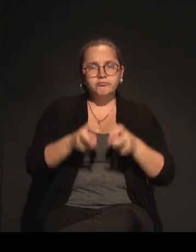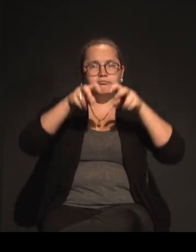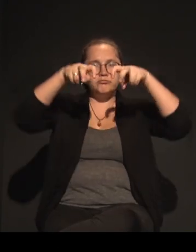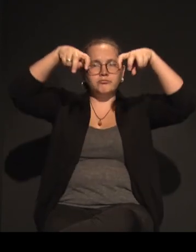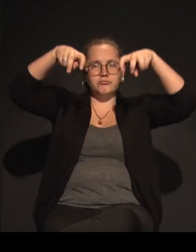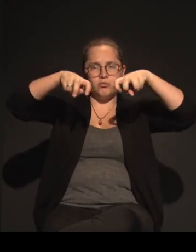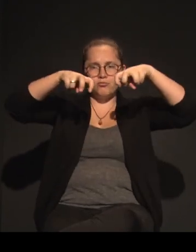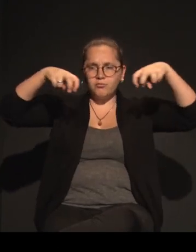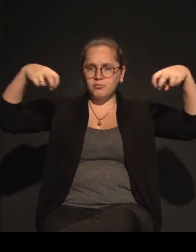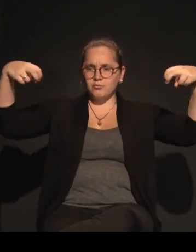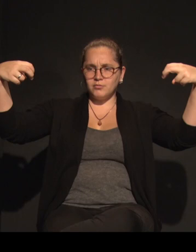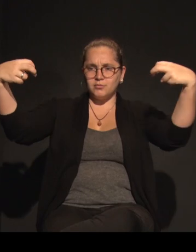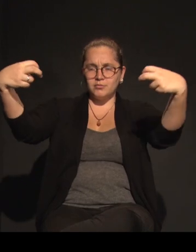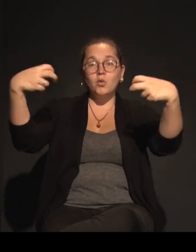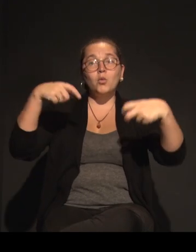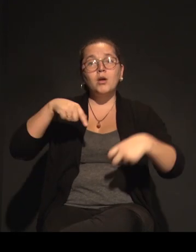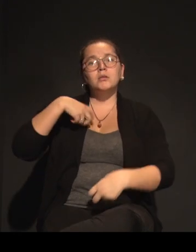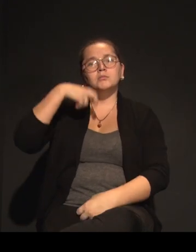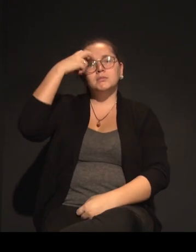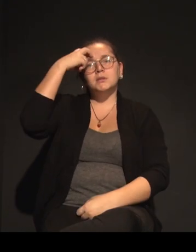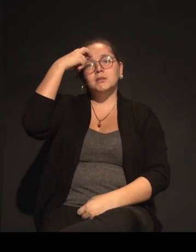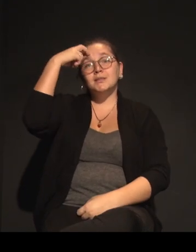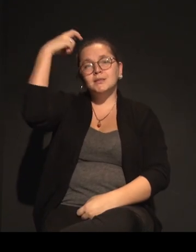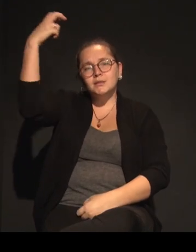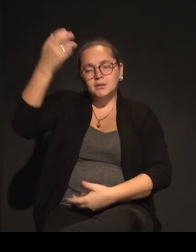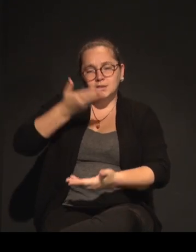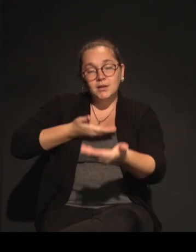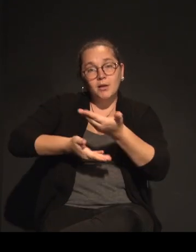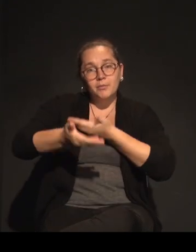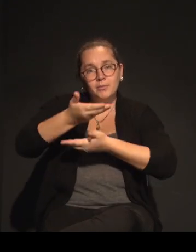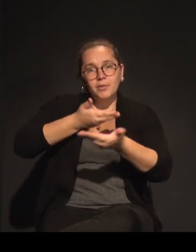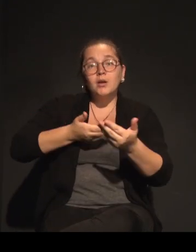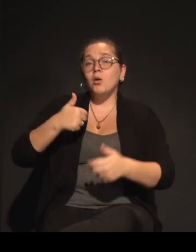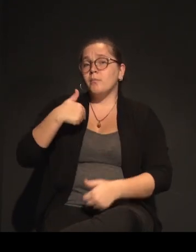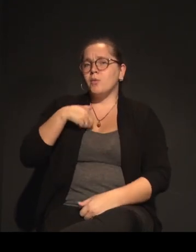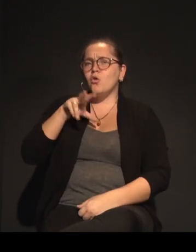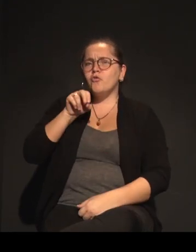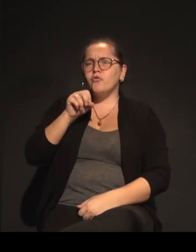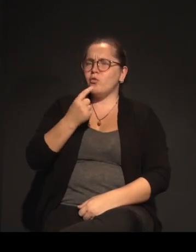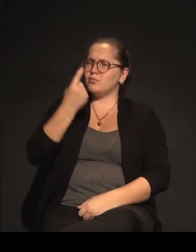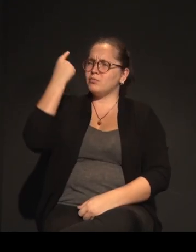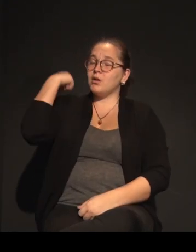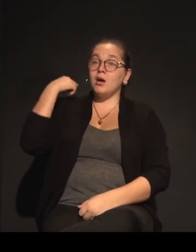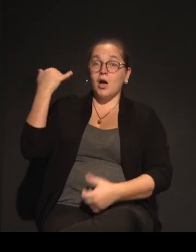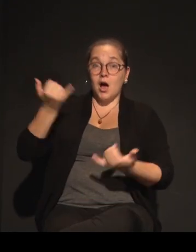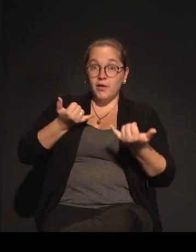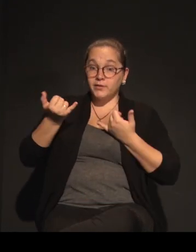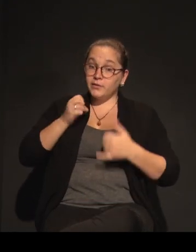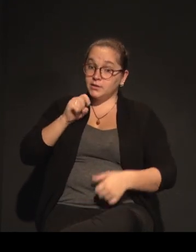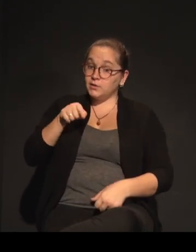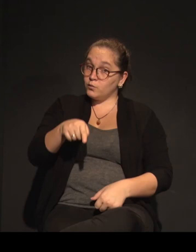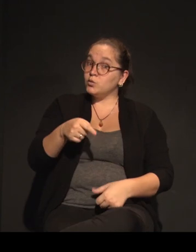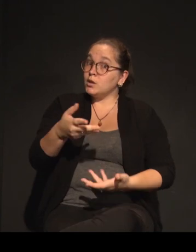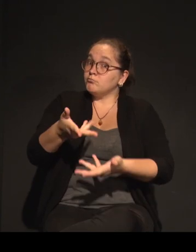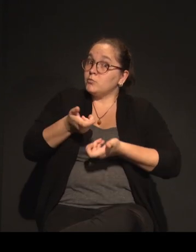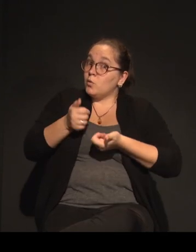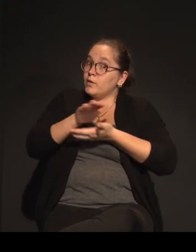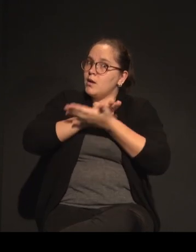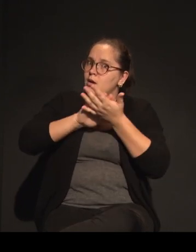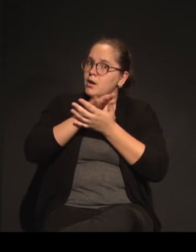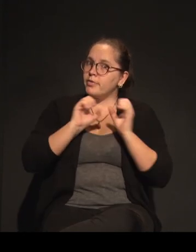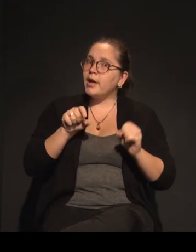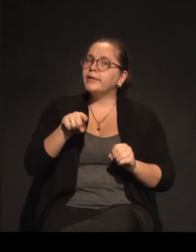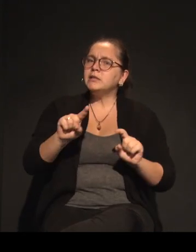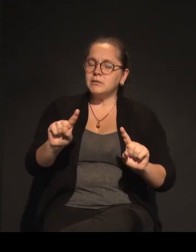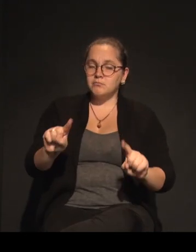dos saberes os meus avós diz que quando ele não são convidados a e que eles